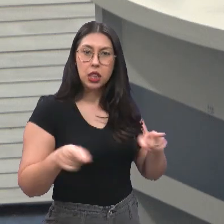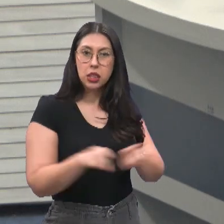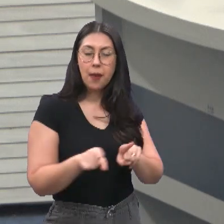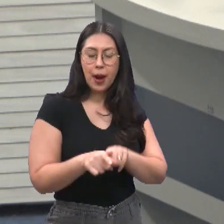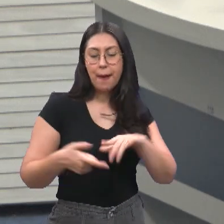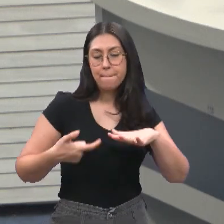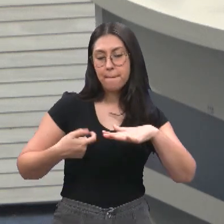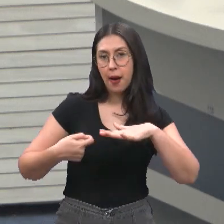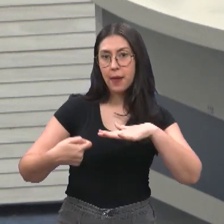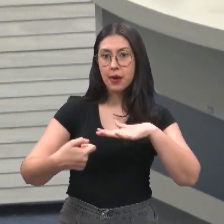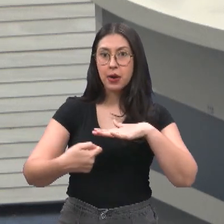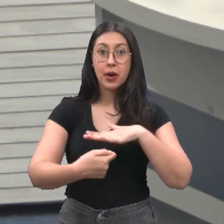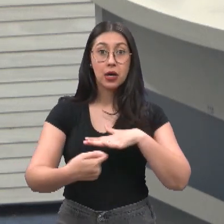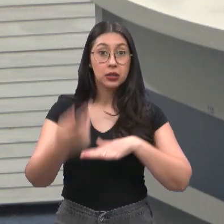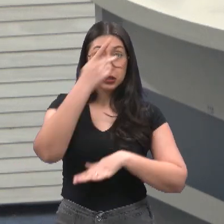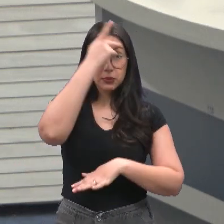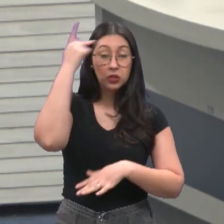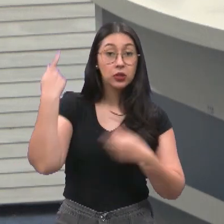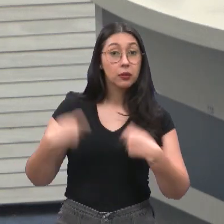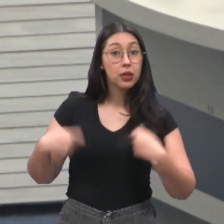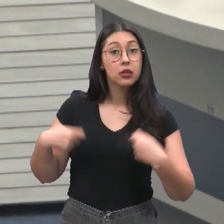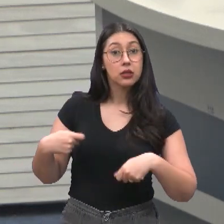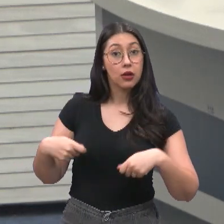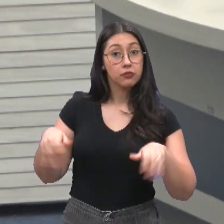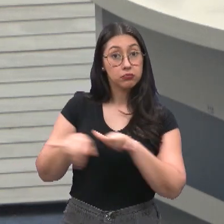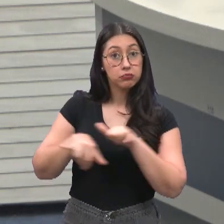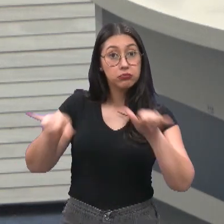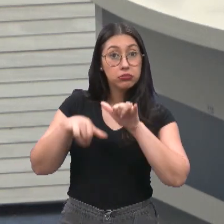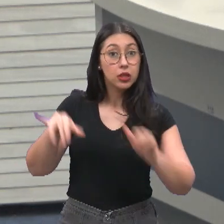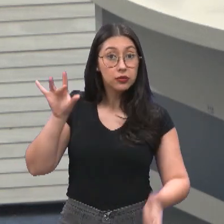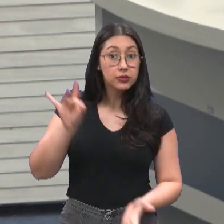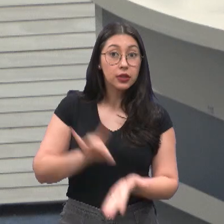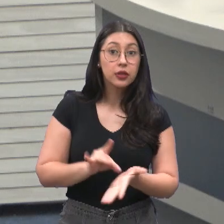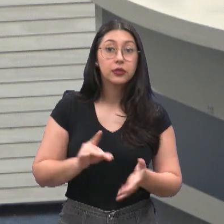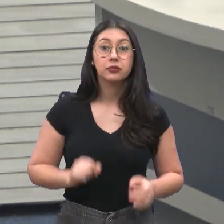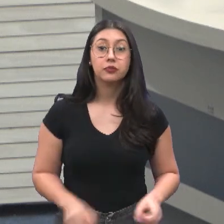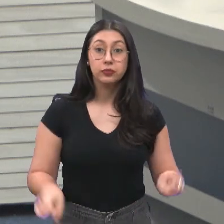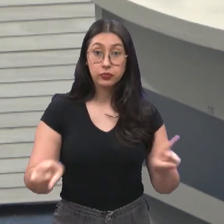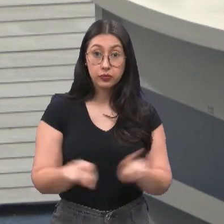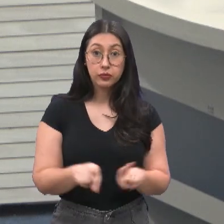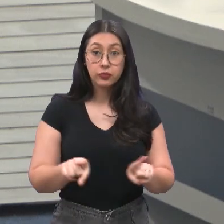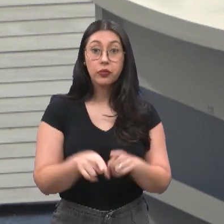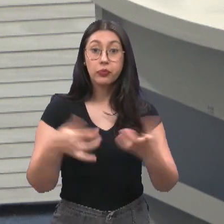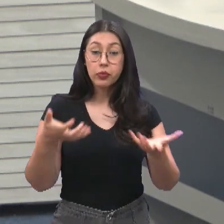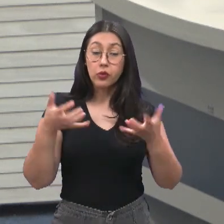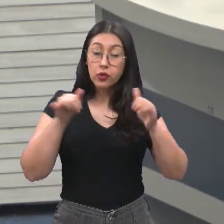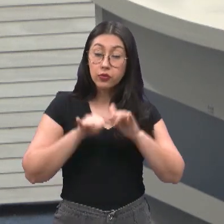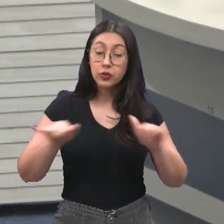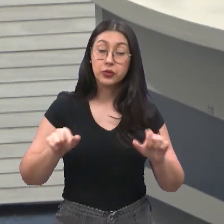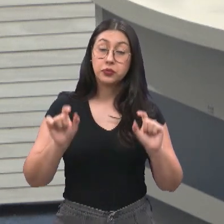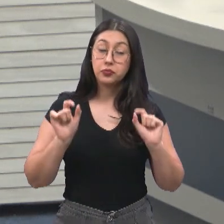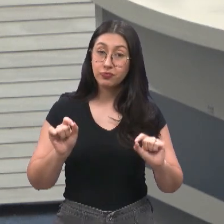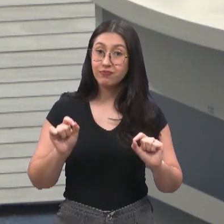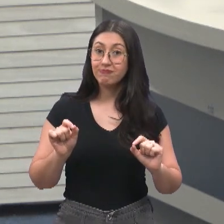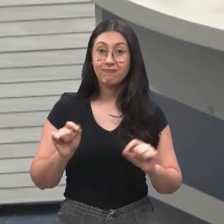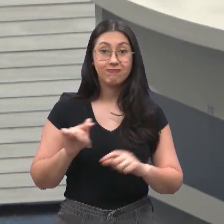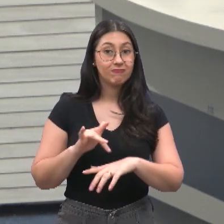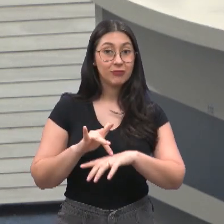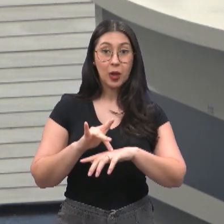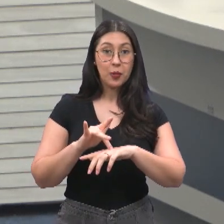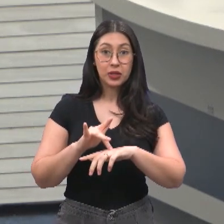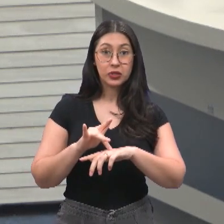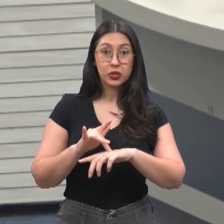pessoas que deveriam defender a verdade. Quero dizer também que é revoltante ver a doutora